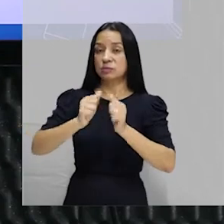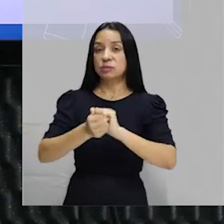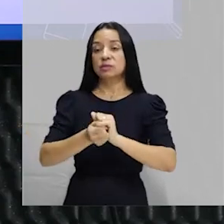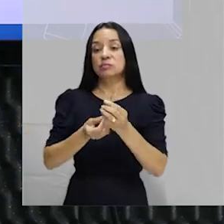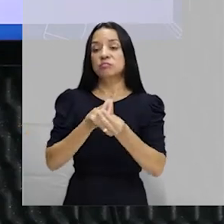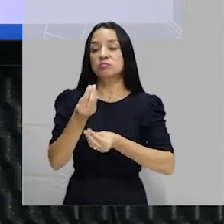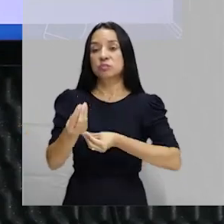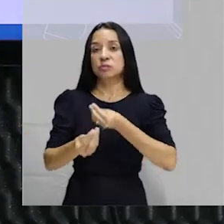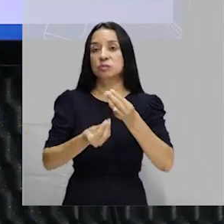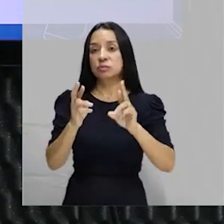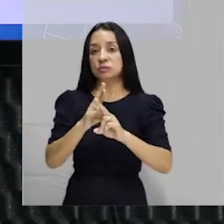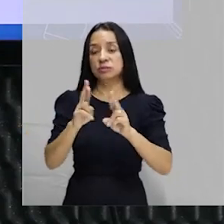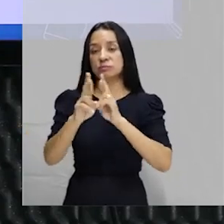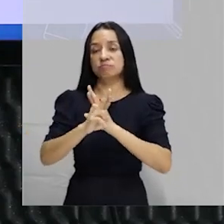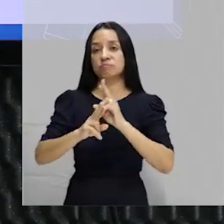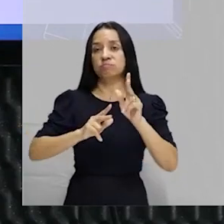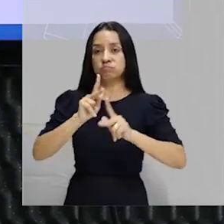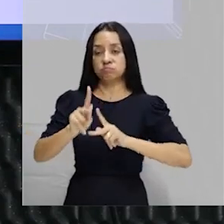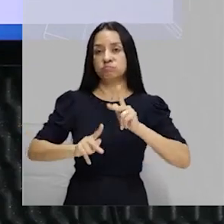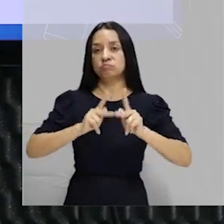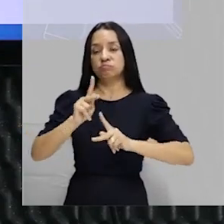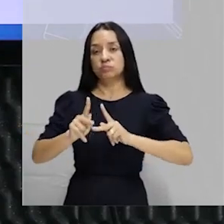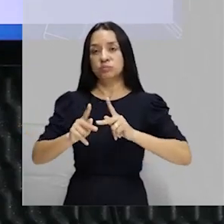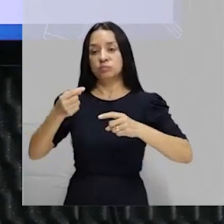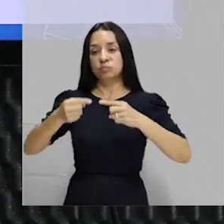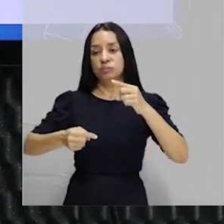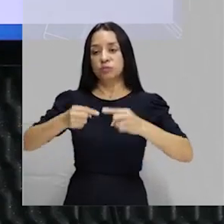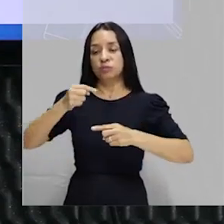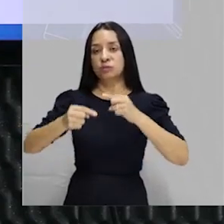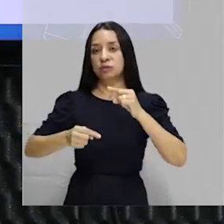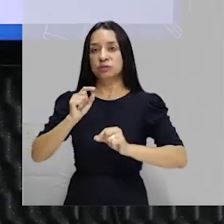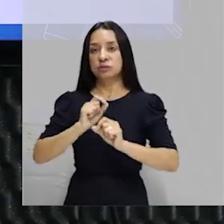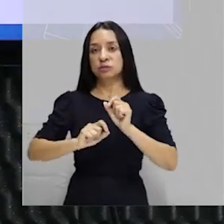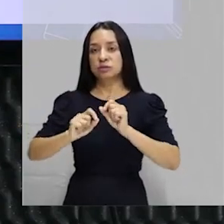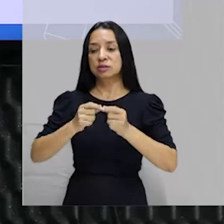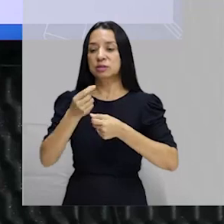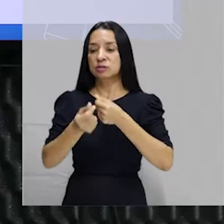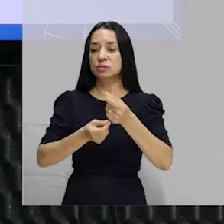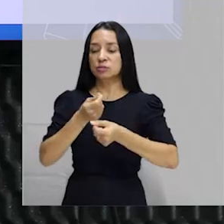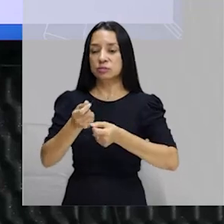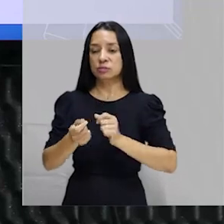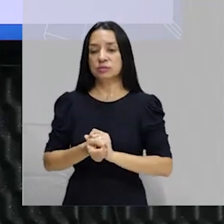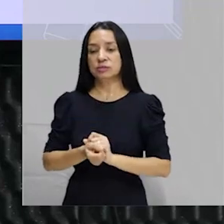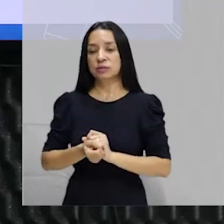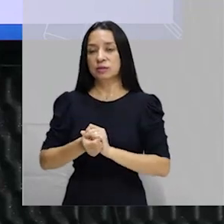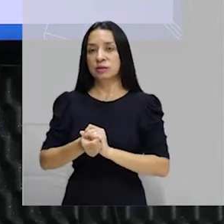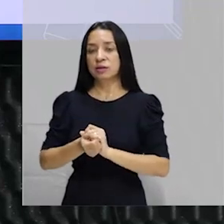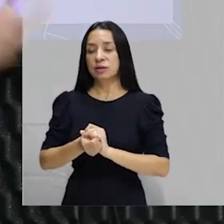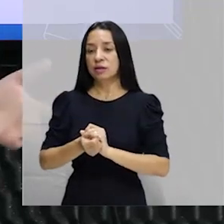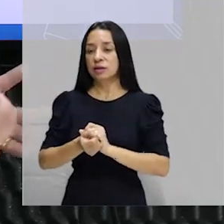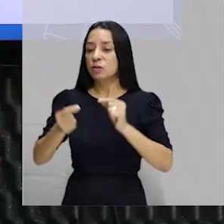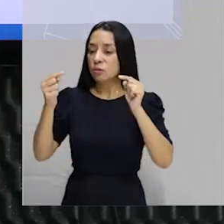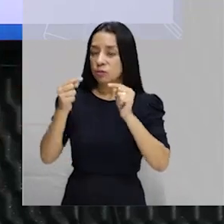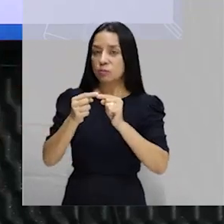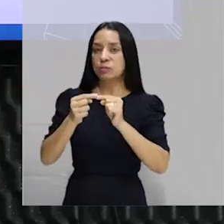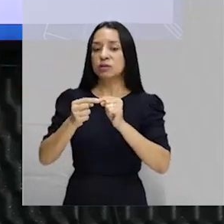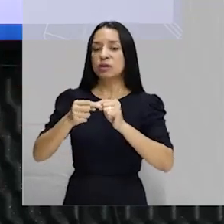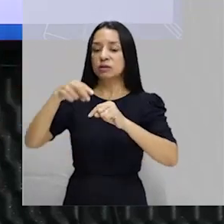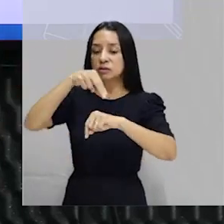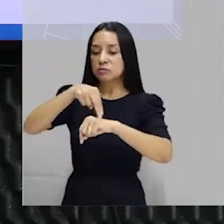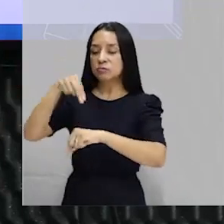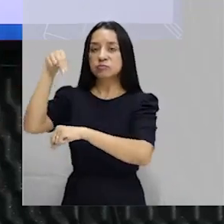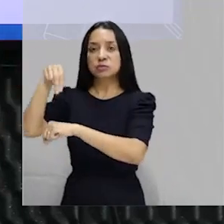né? Letra D aí, que vai te dar essa identidade aí de uma população. Belezinha? Fácil,